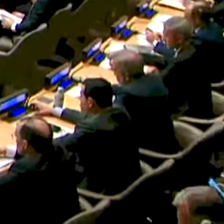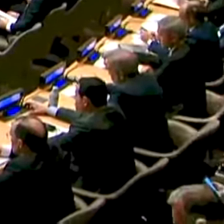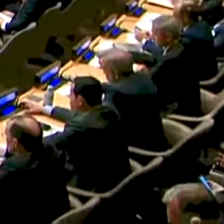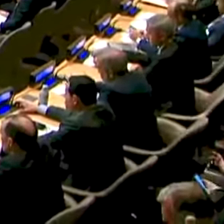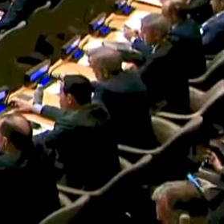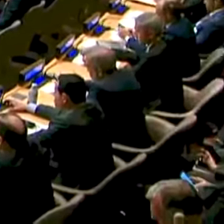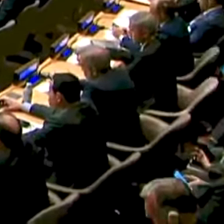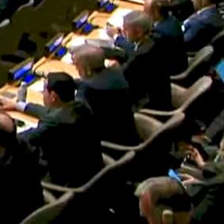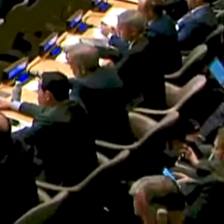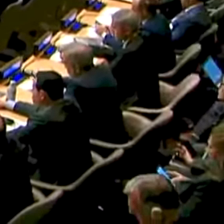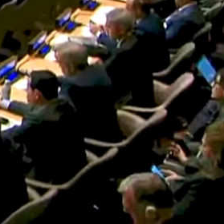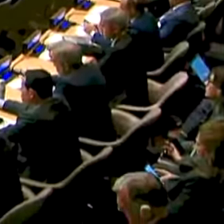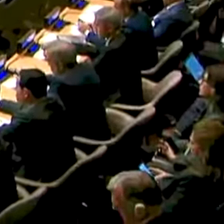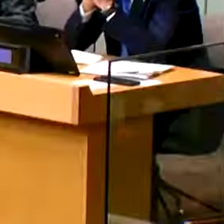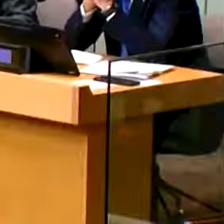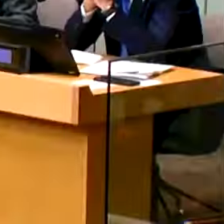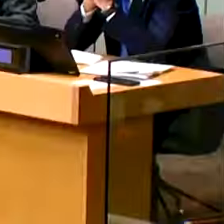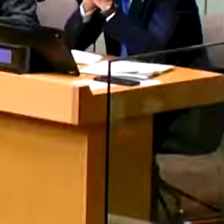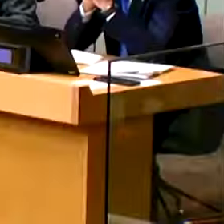Tchau!